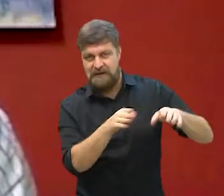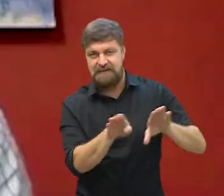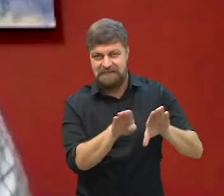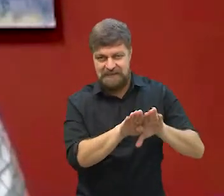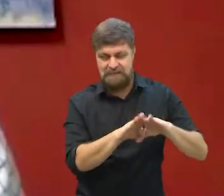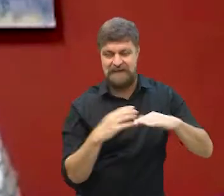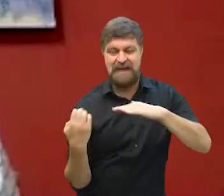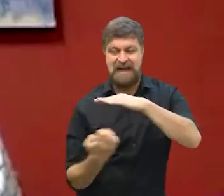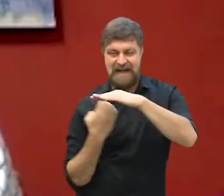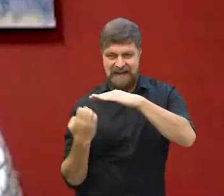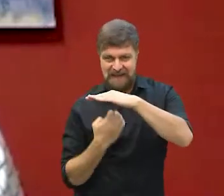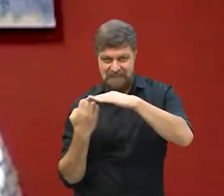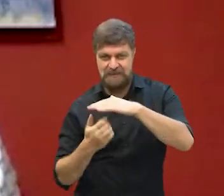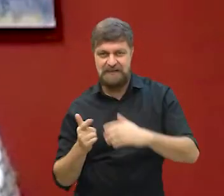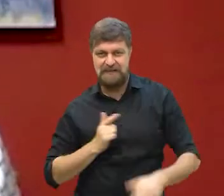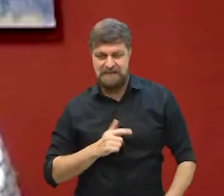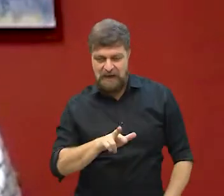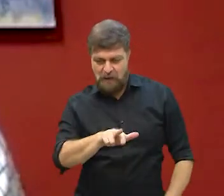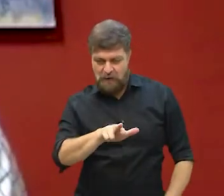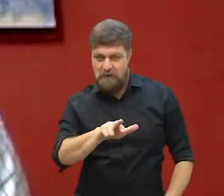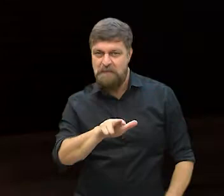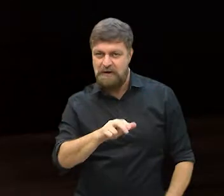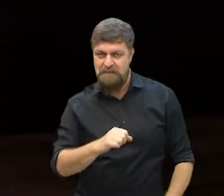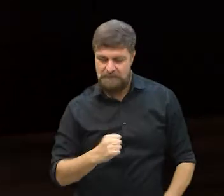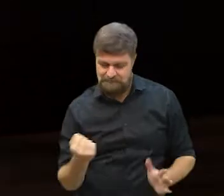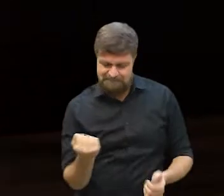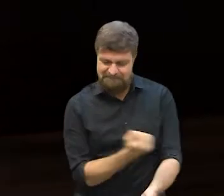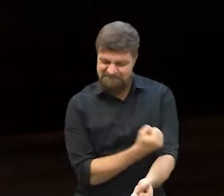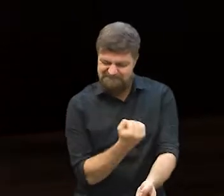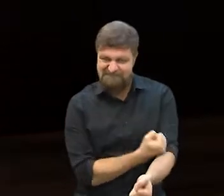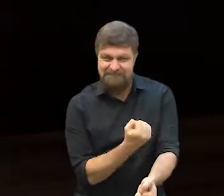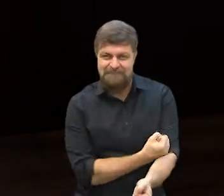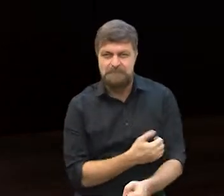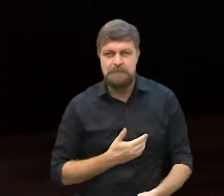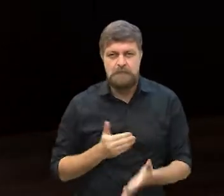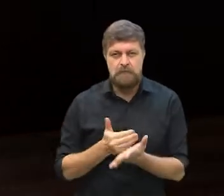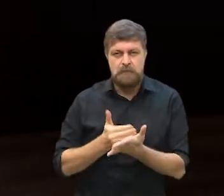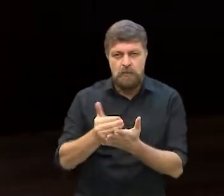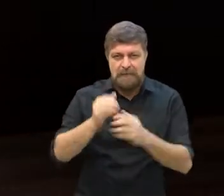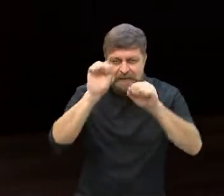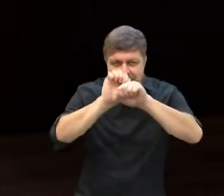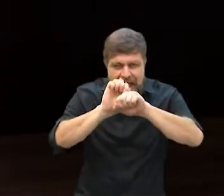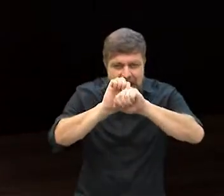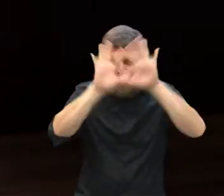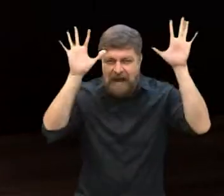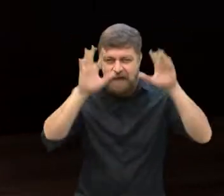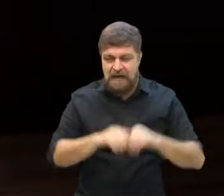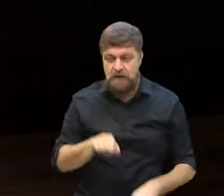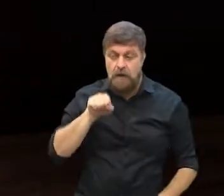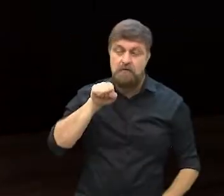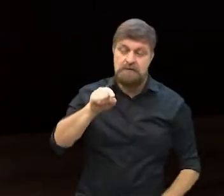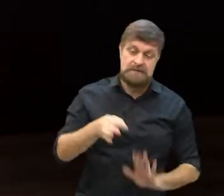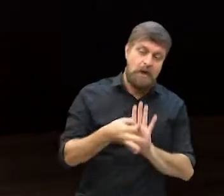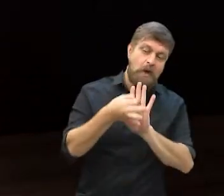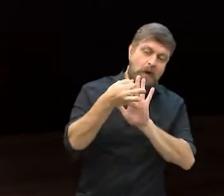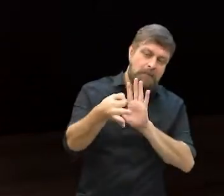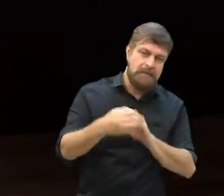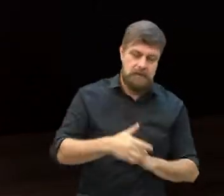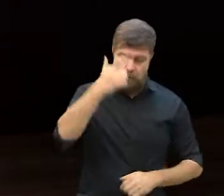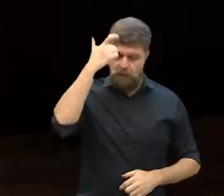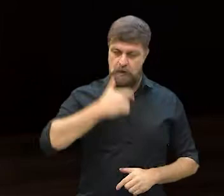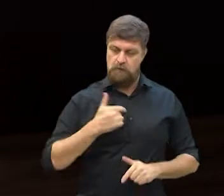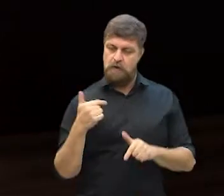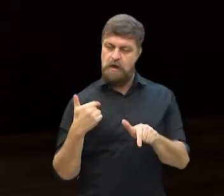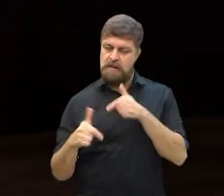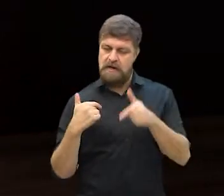parte da empresa no sangue, né? Mas desde o começo isso era muito claro para você, Gustavo? Olha, eu